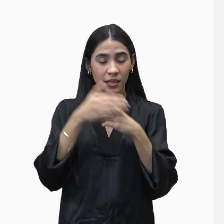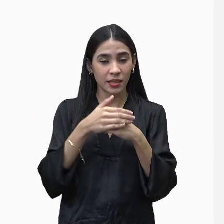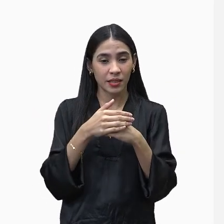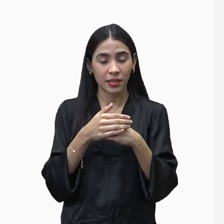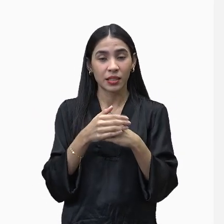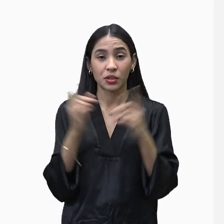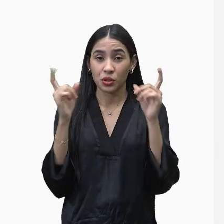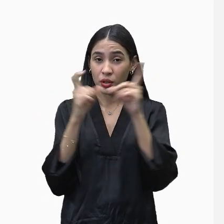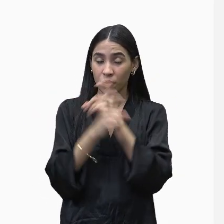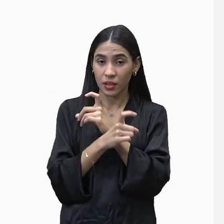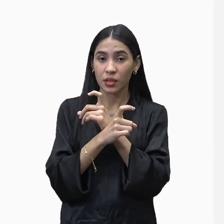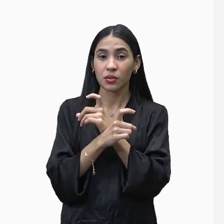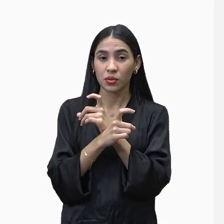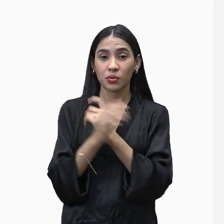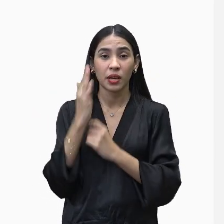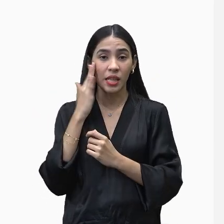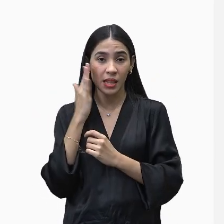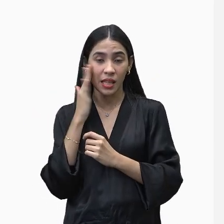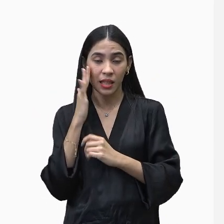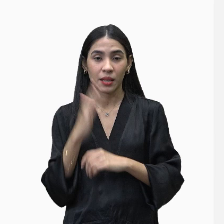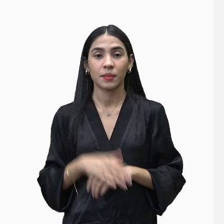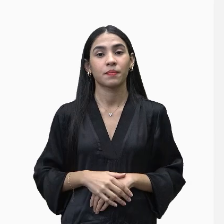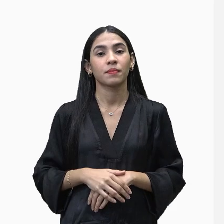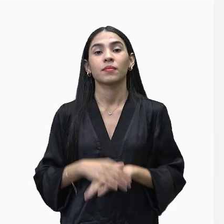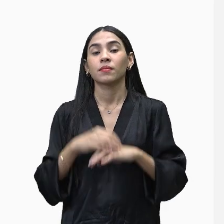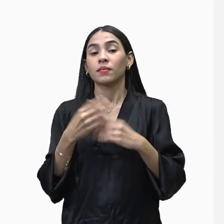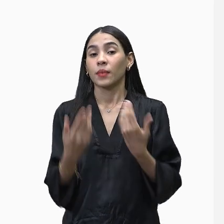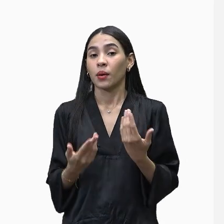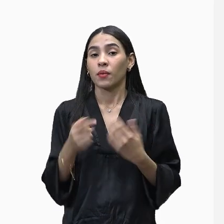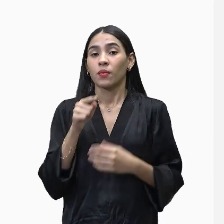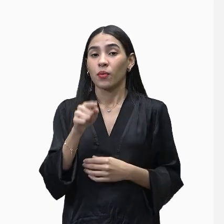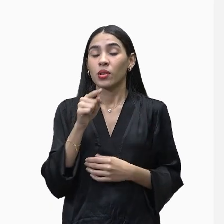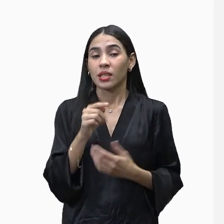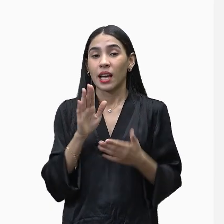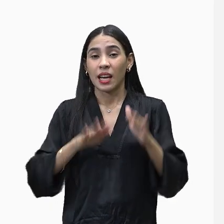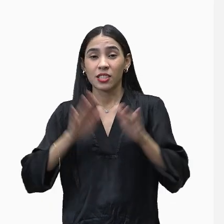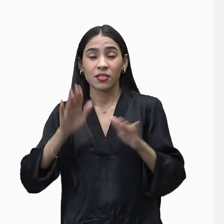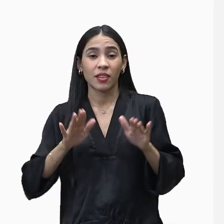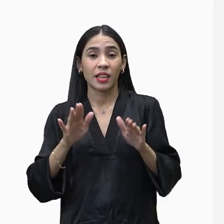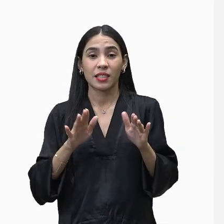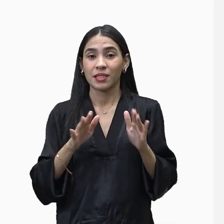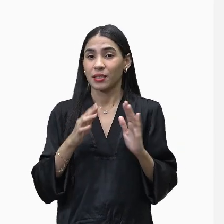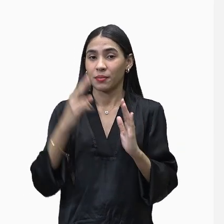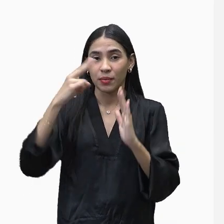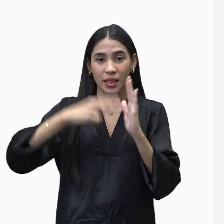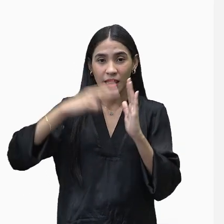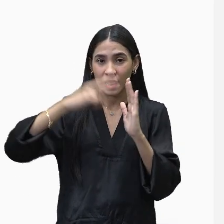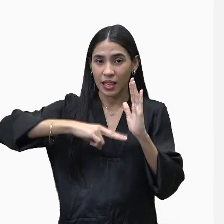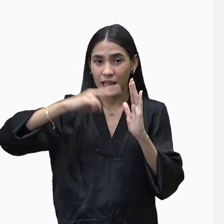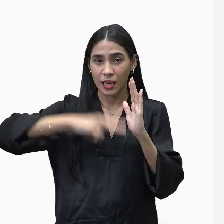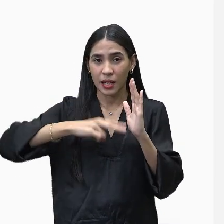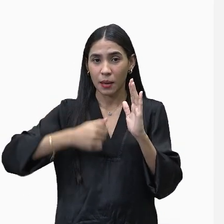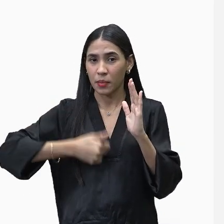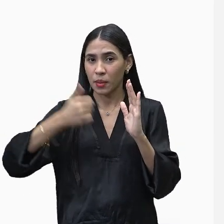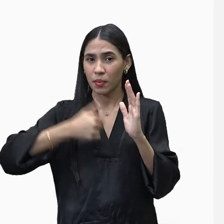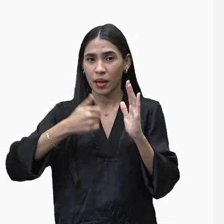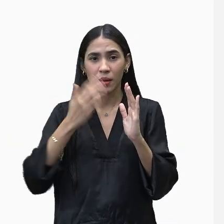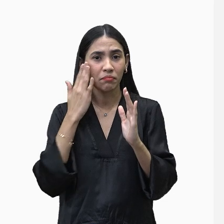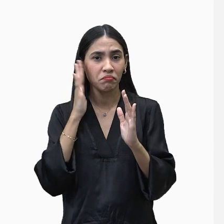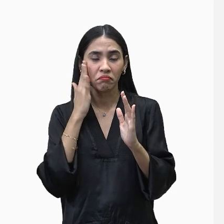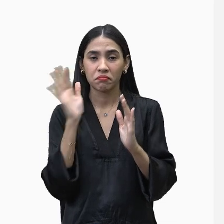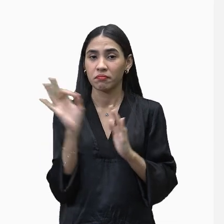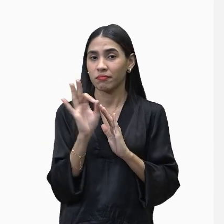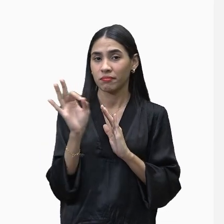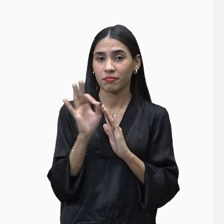e ininteligível, ok? Ou seja, que você não consegue ali compreender, entender num